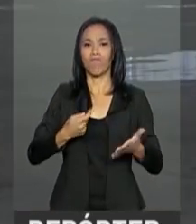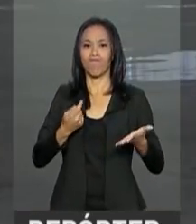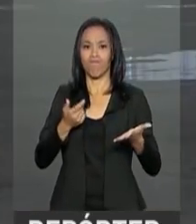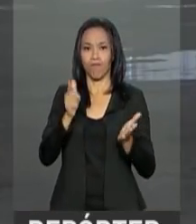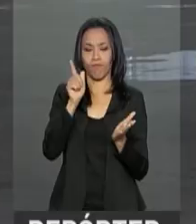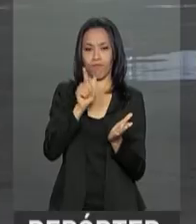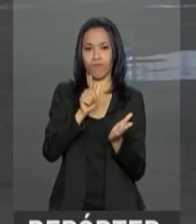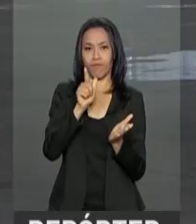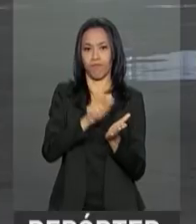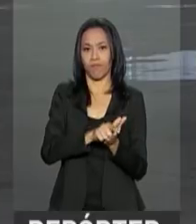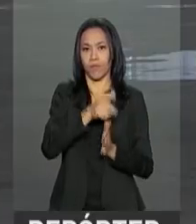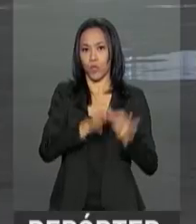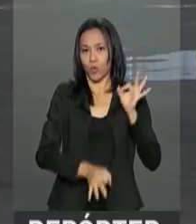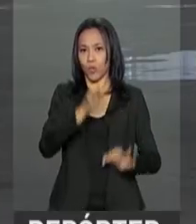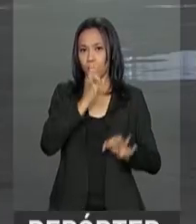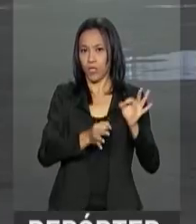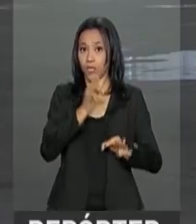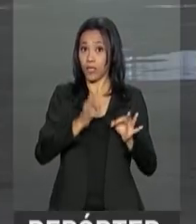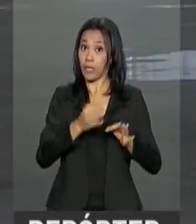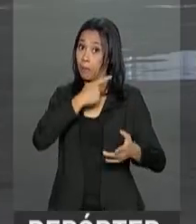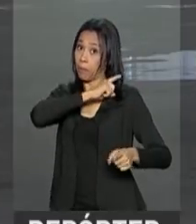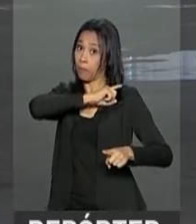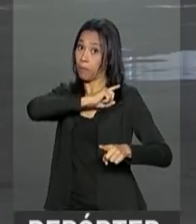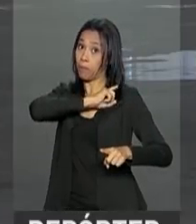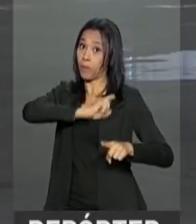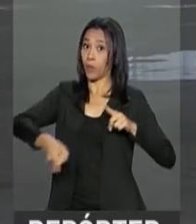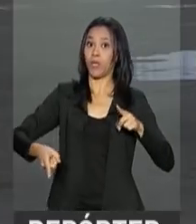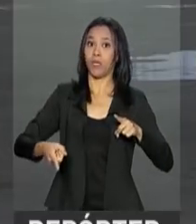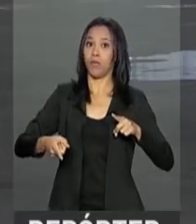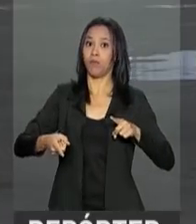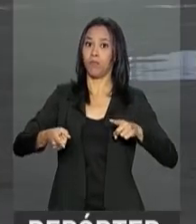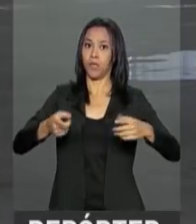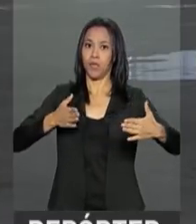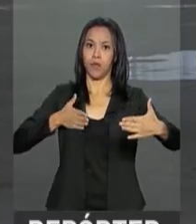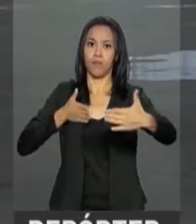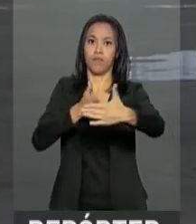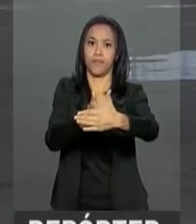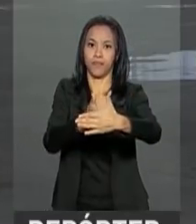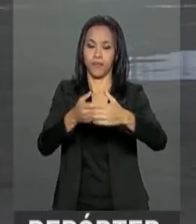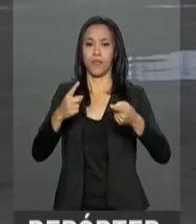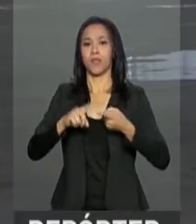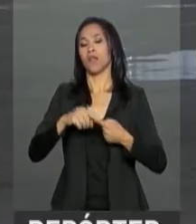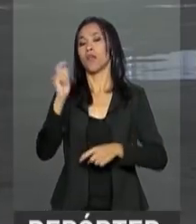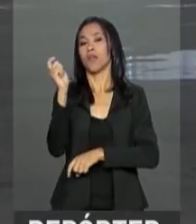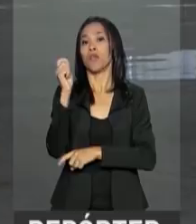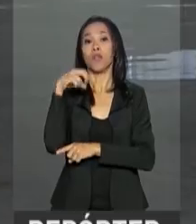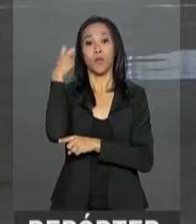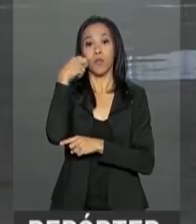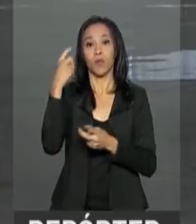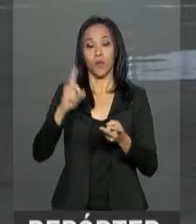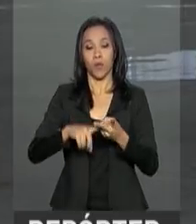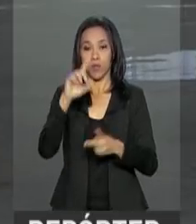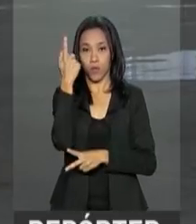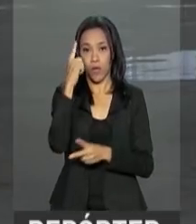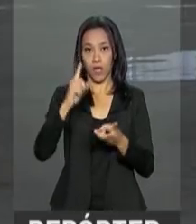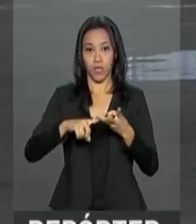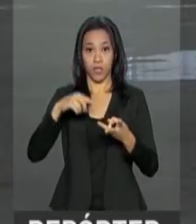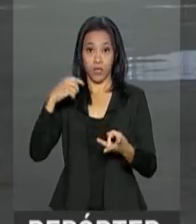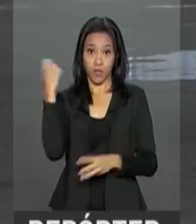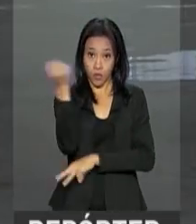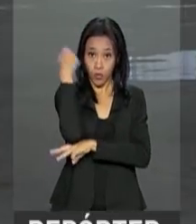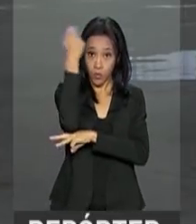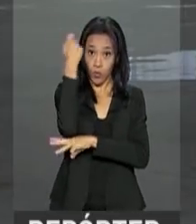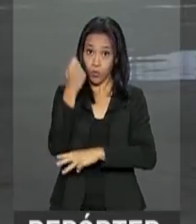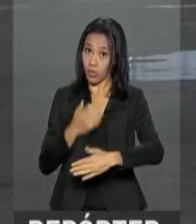que proíbem a obstrução de rodovias federais nos estados do Rio Grande do Norte, Goiás e Rio Grande do Sul. No total, até